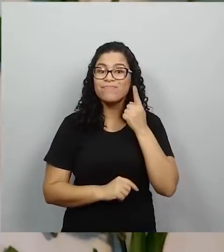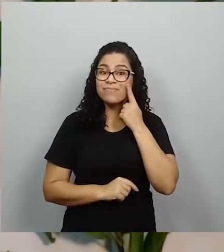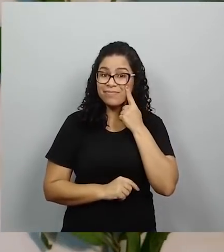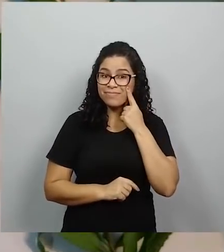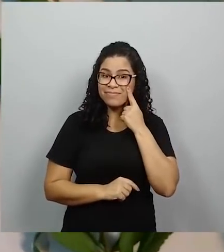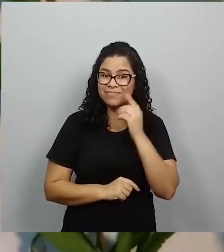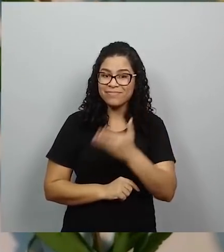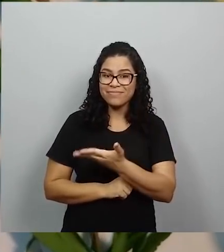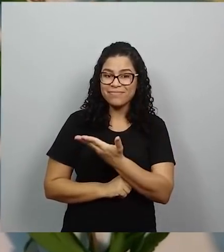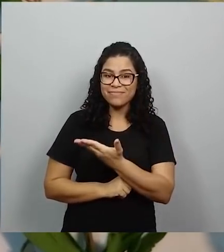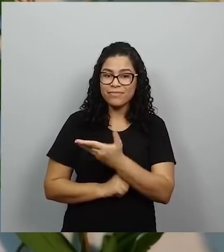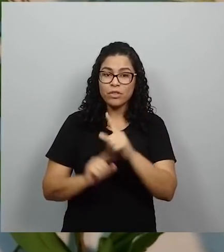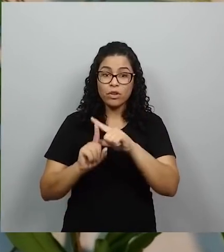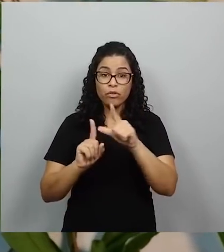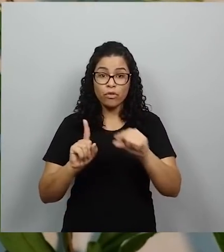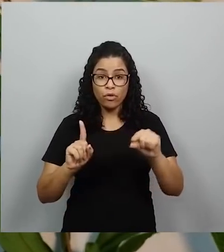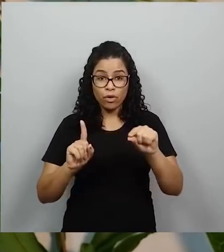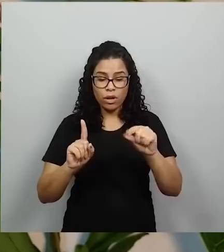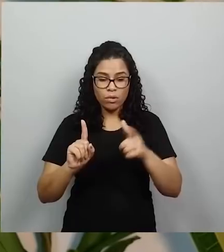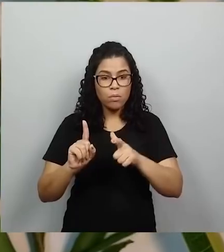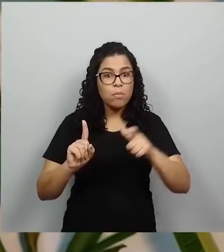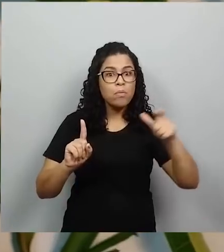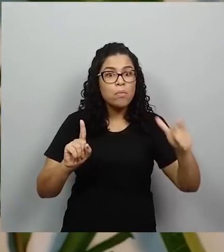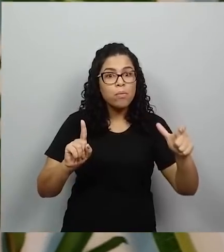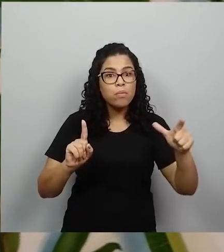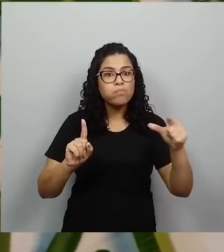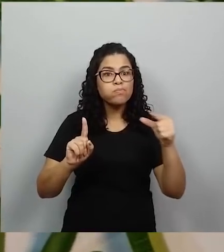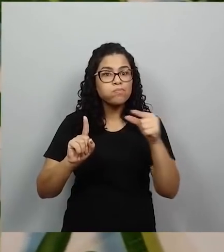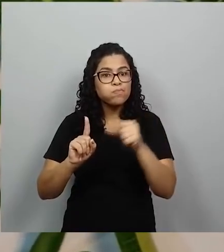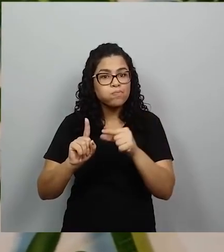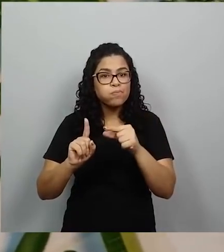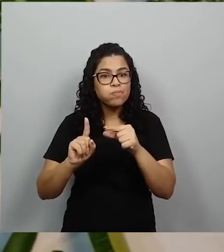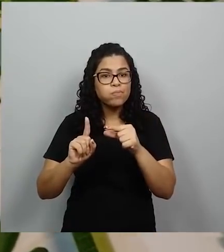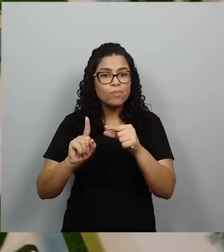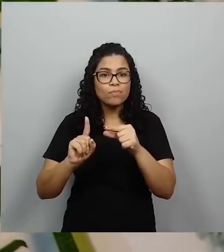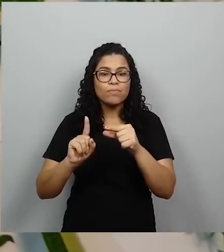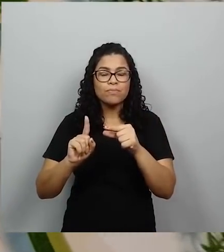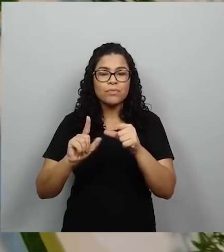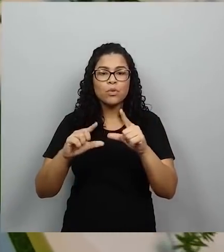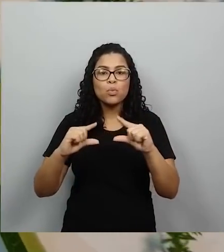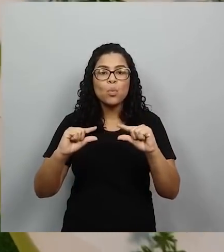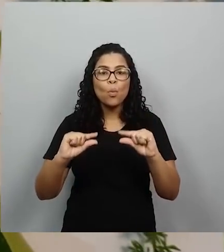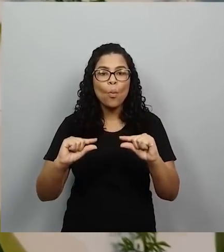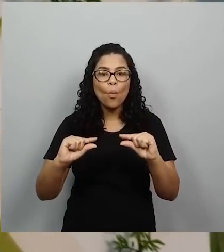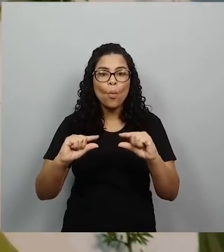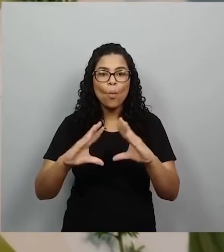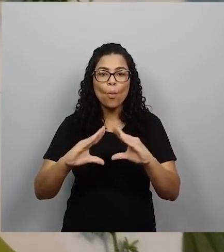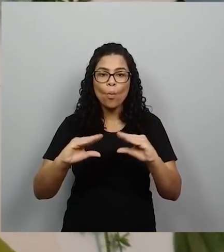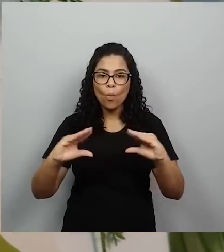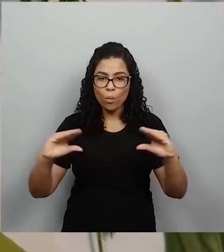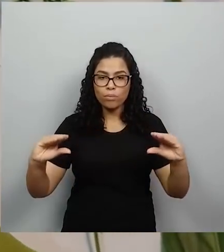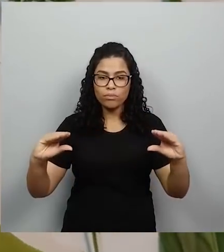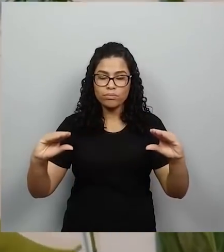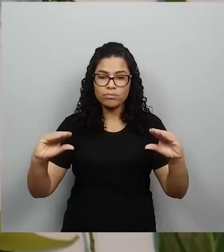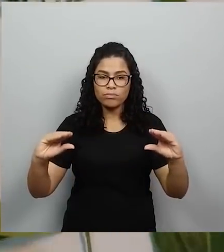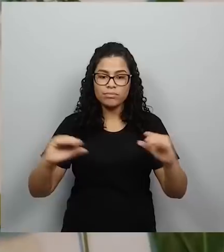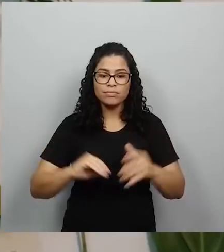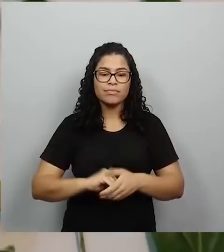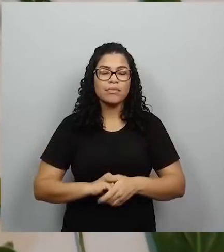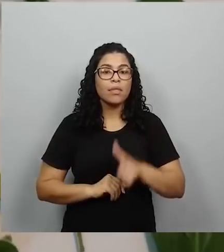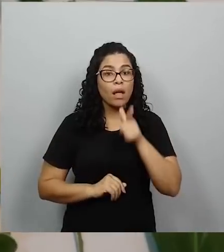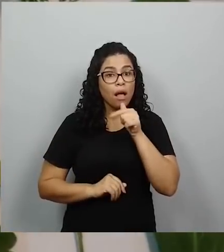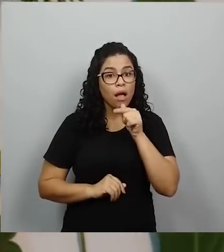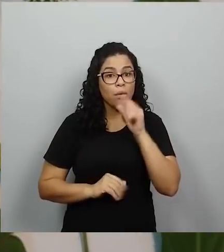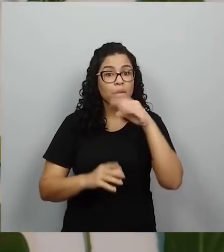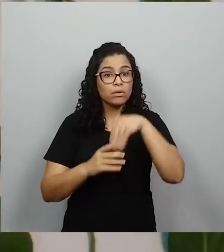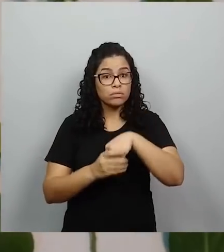só? Tem folhas pequenas, folhas grandes, folhas lisas, folhas que parecem peludas, folhas que são cheias